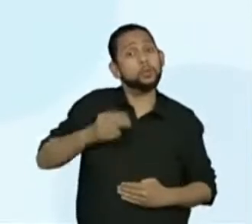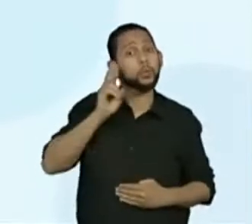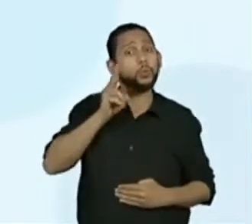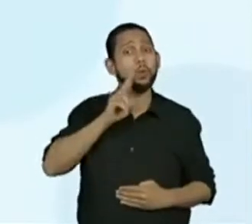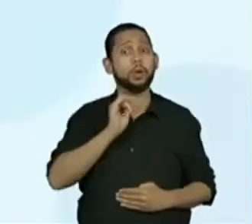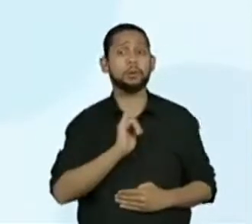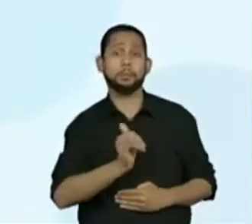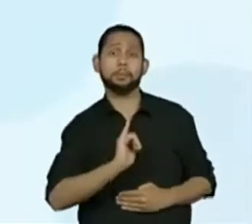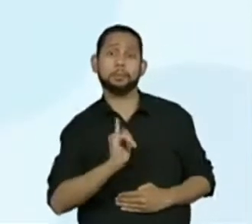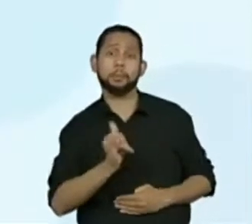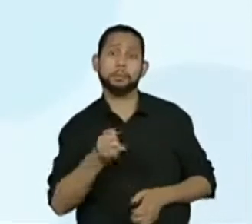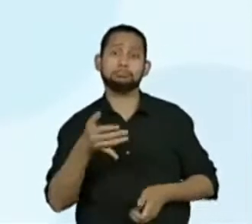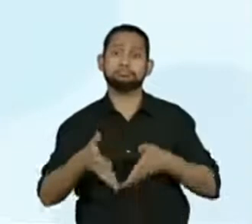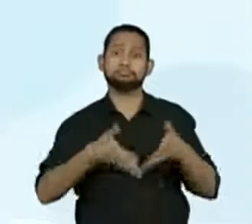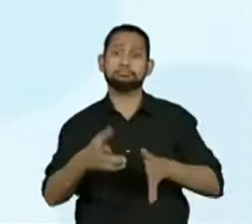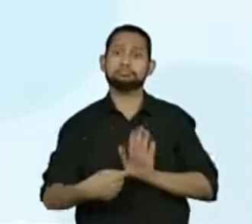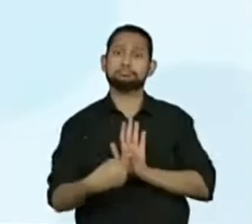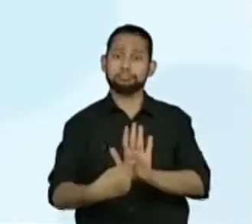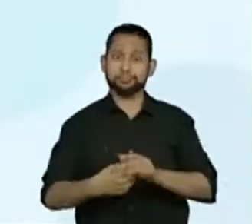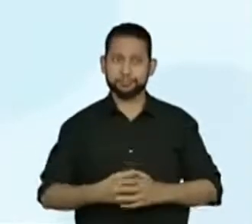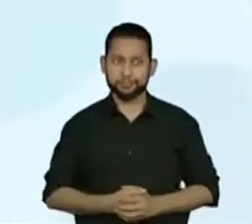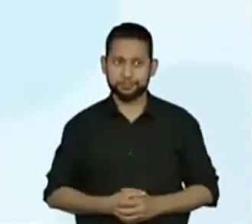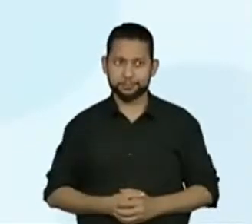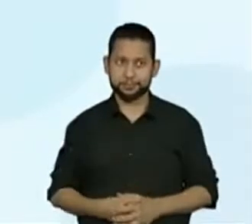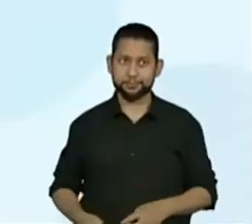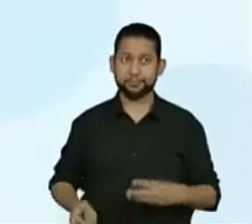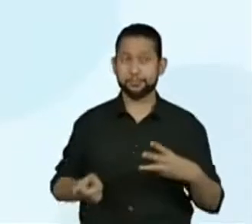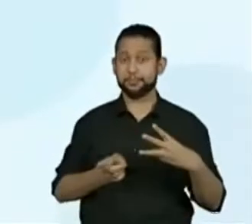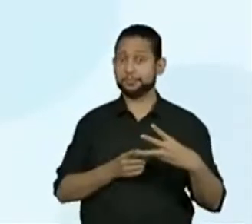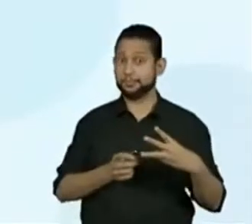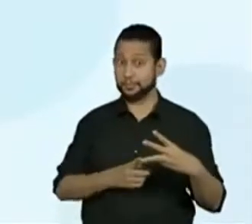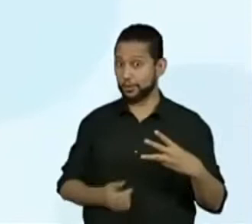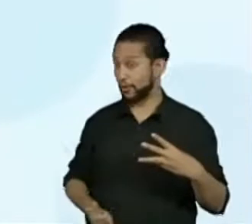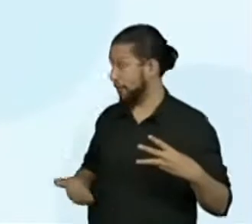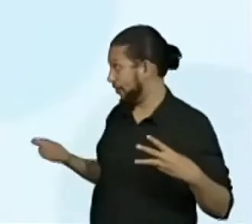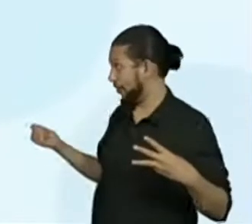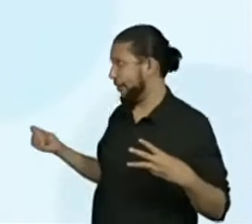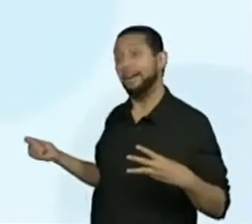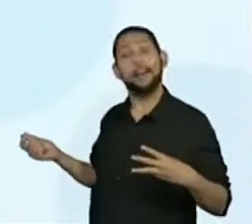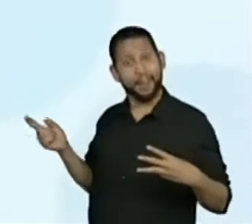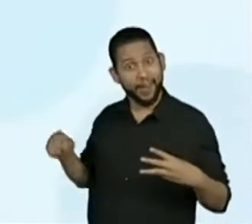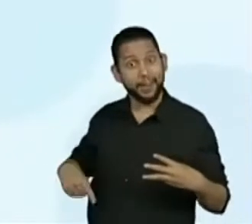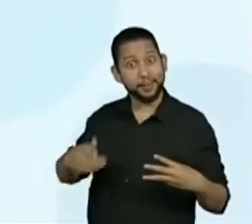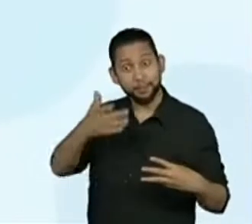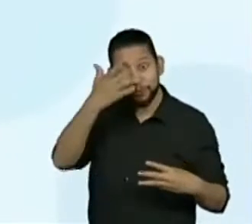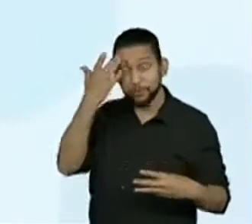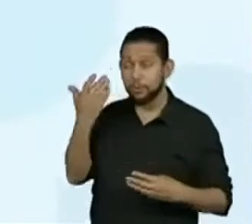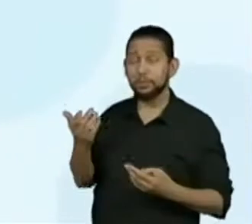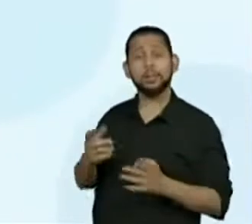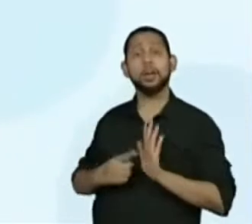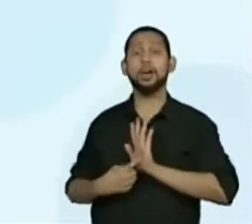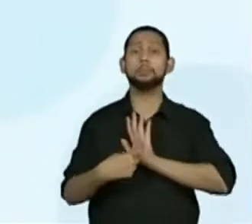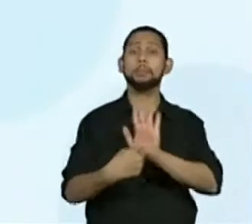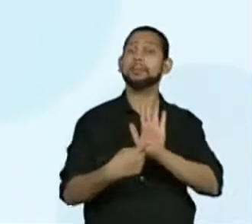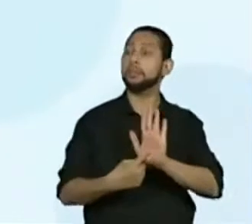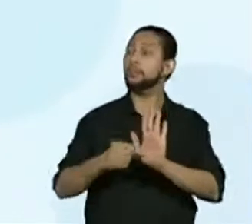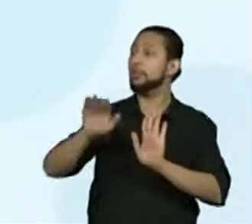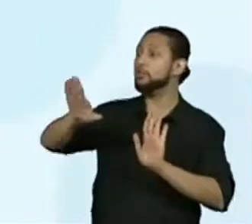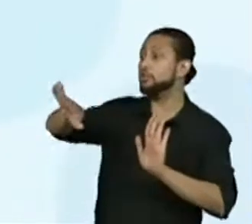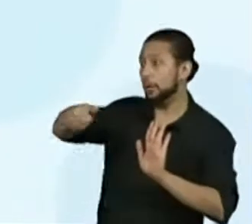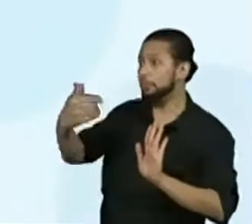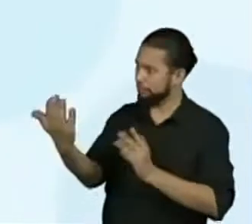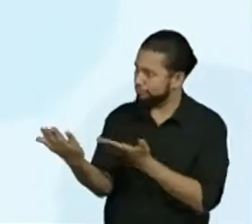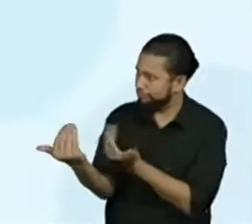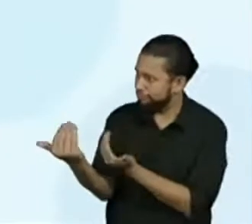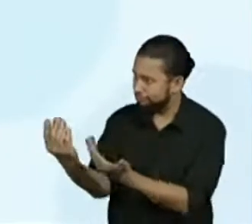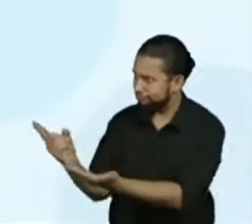dos poemas e o terceiro letras e Mestre de Cerimônia o apresentador do evento